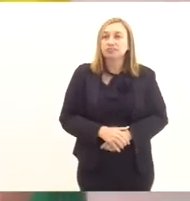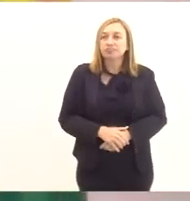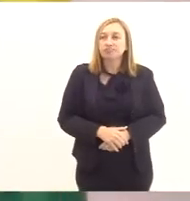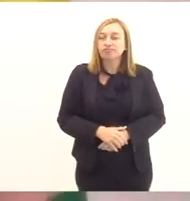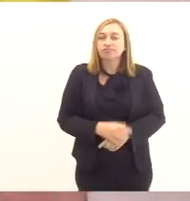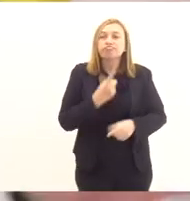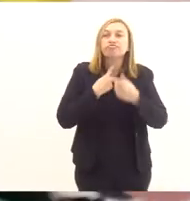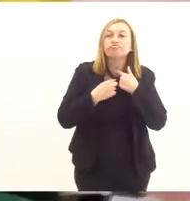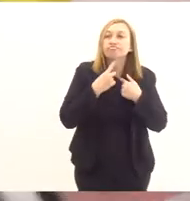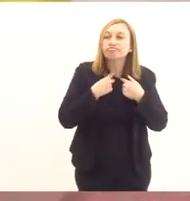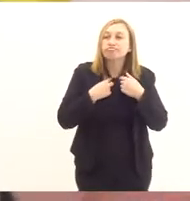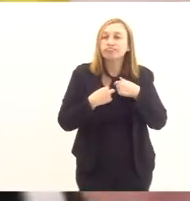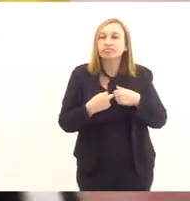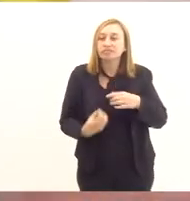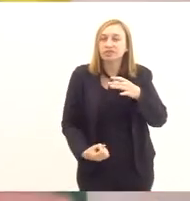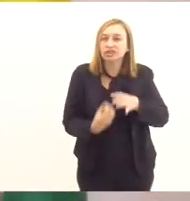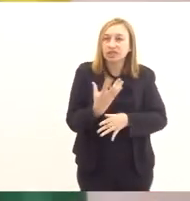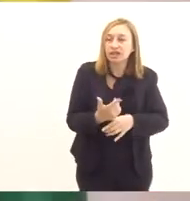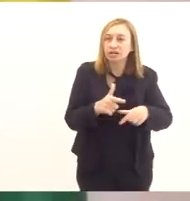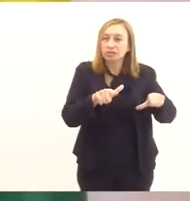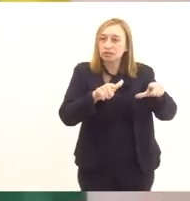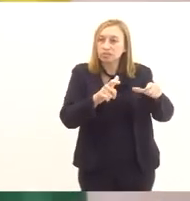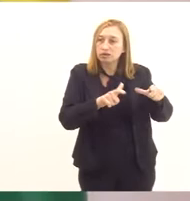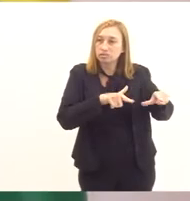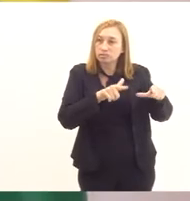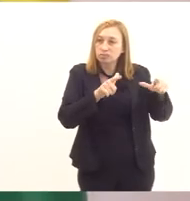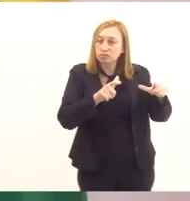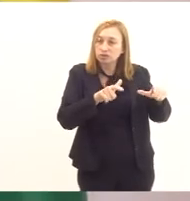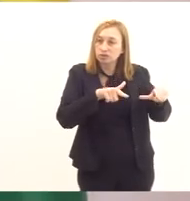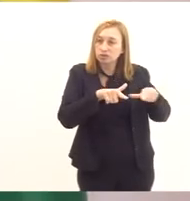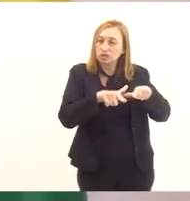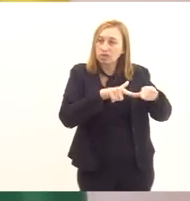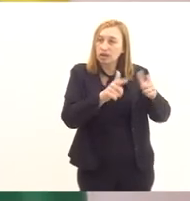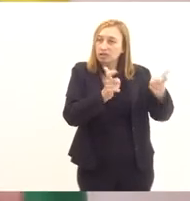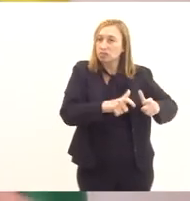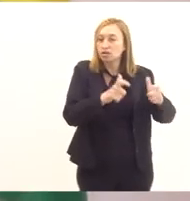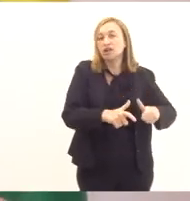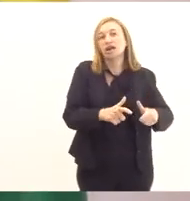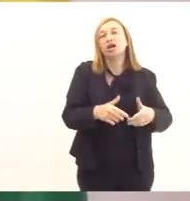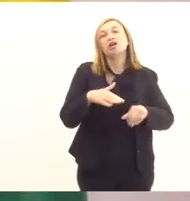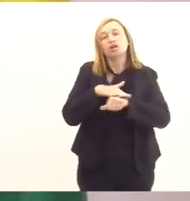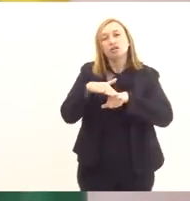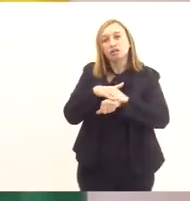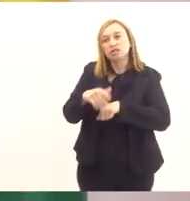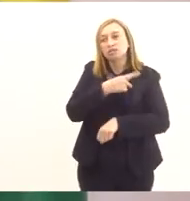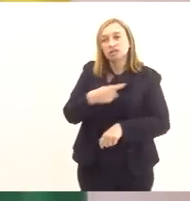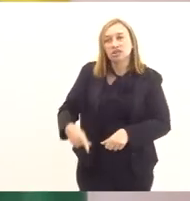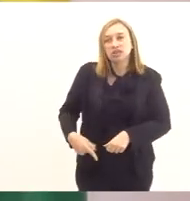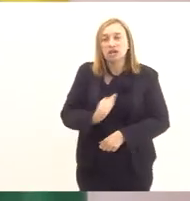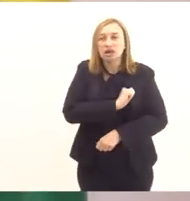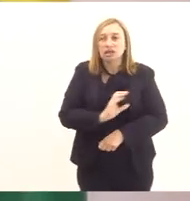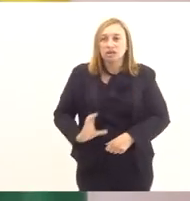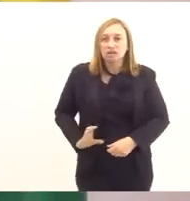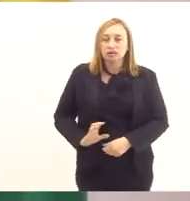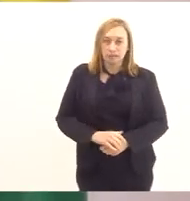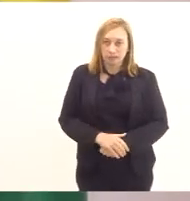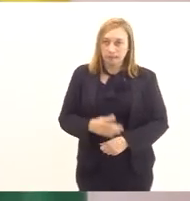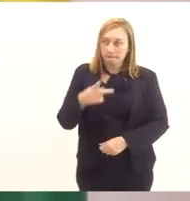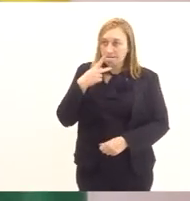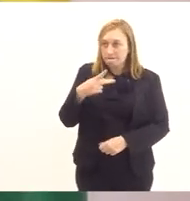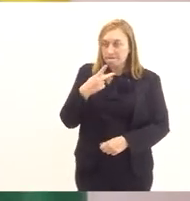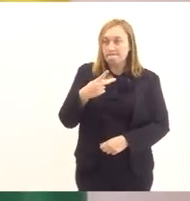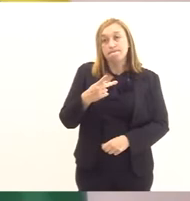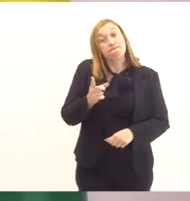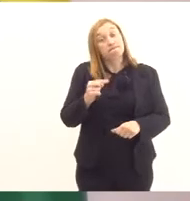e do trabalho ser realizado naquele daquela Seara e portanto conversei com o presidente André Ceciliano e disse